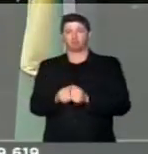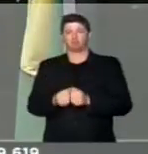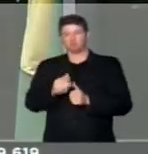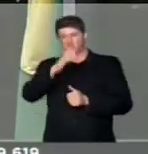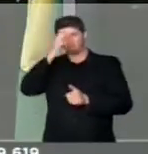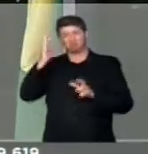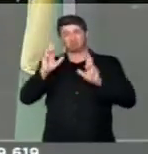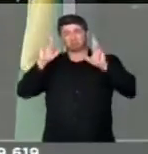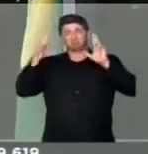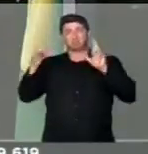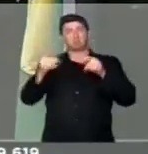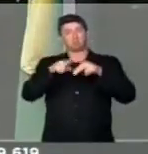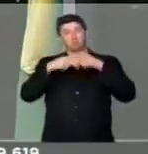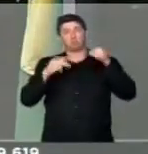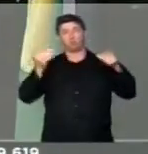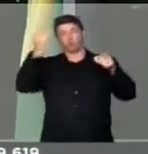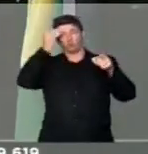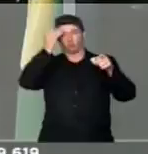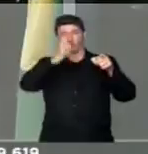desencantados com este governo.